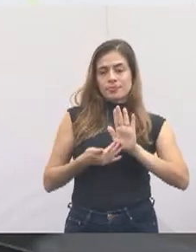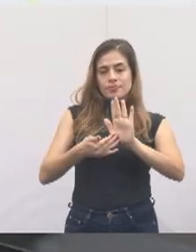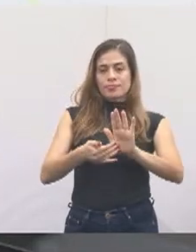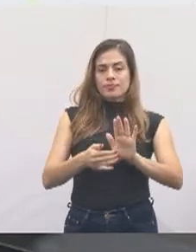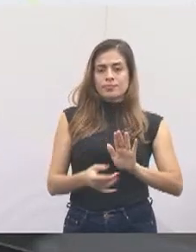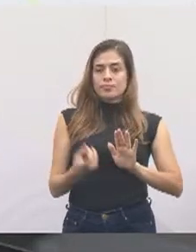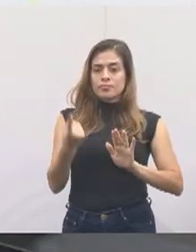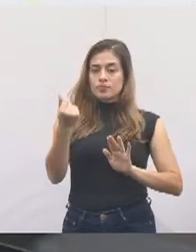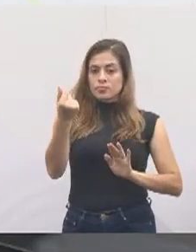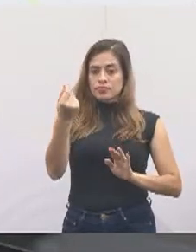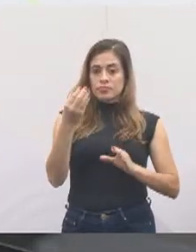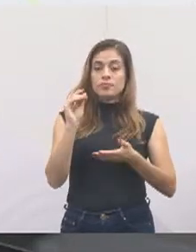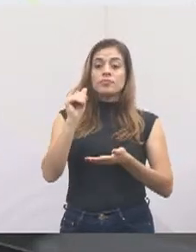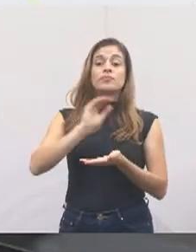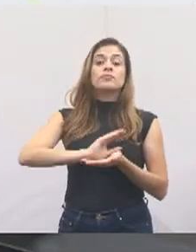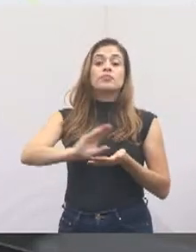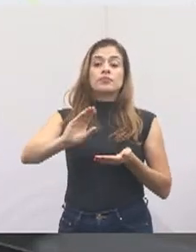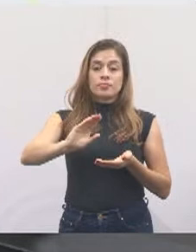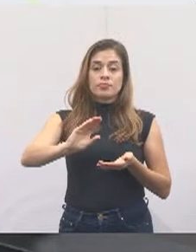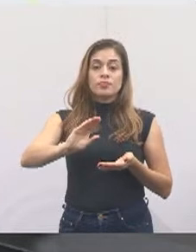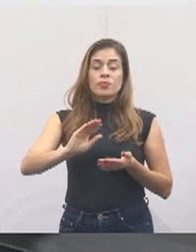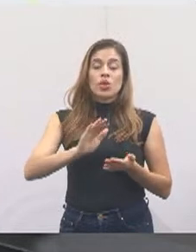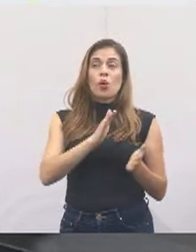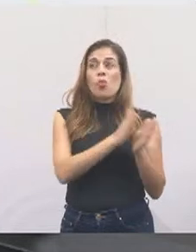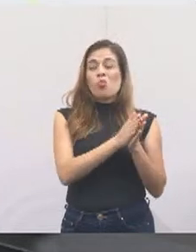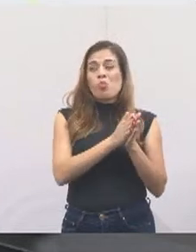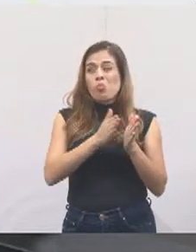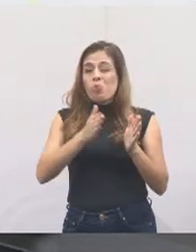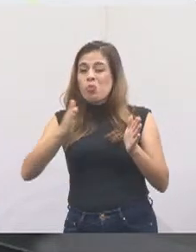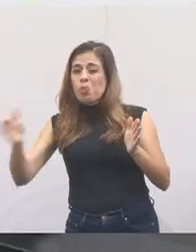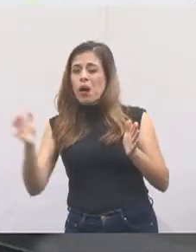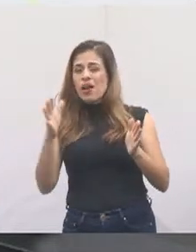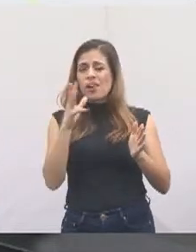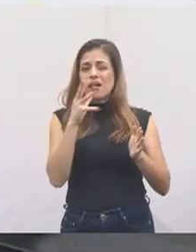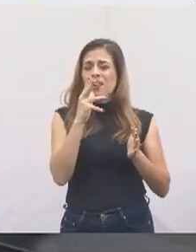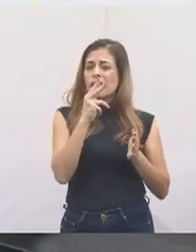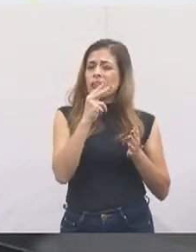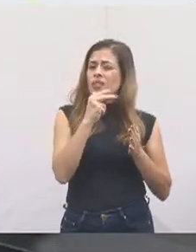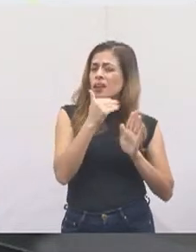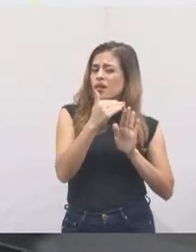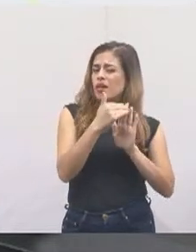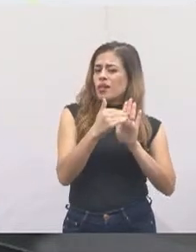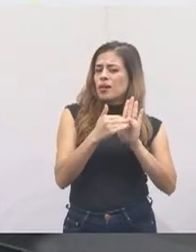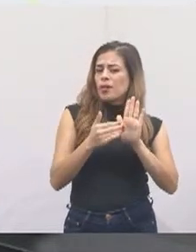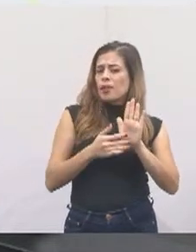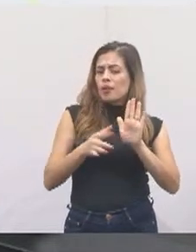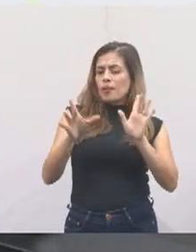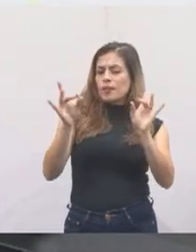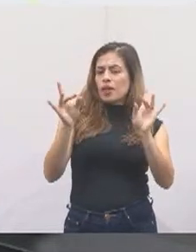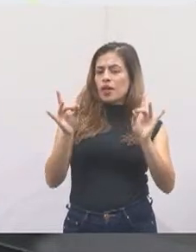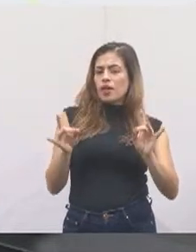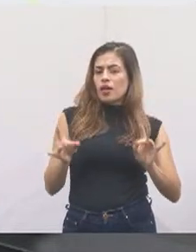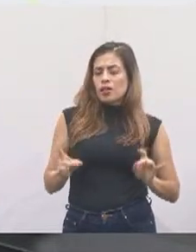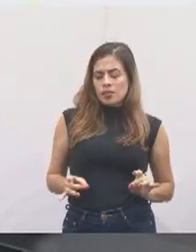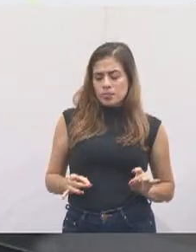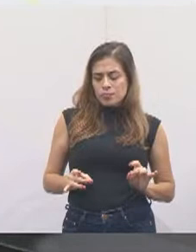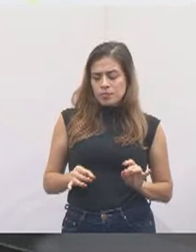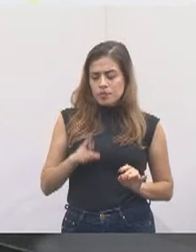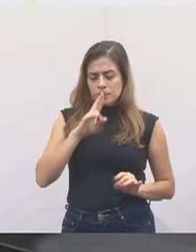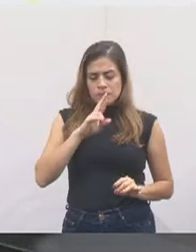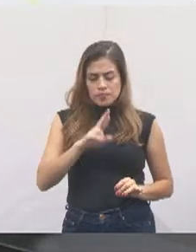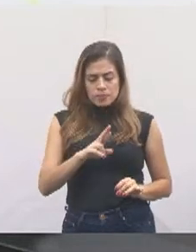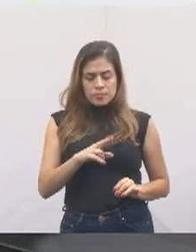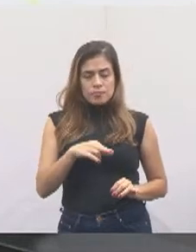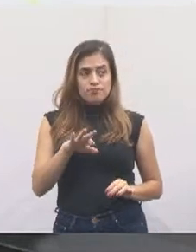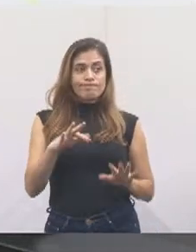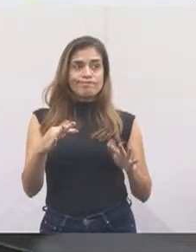no valor que foi enviado quanto tempo pode demorar cada fase detalhado resposta no que se diz respeito de emendas